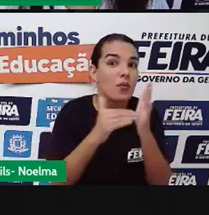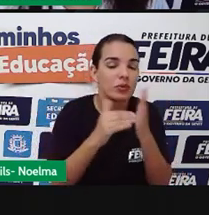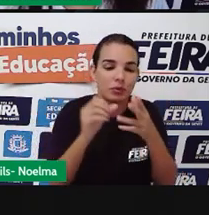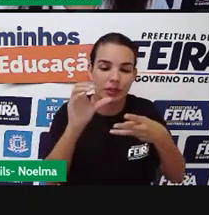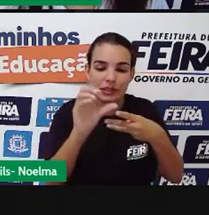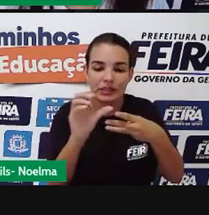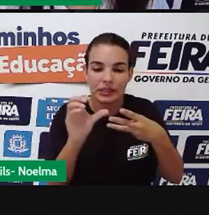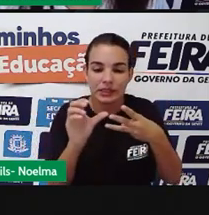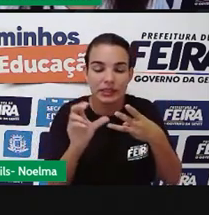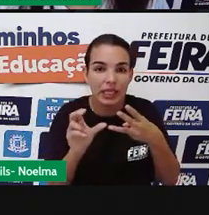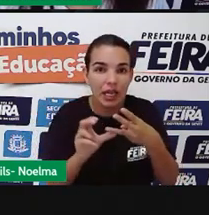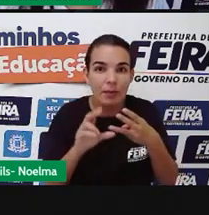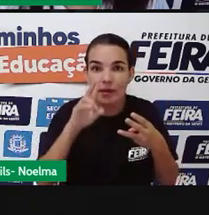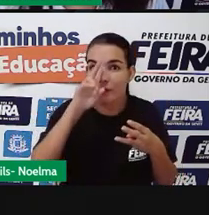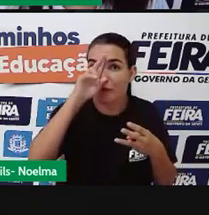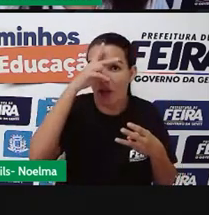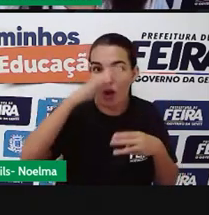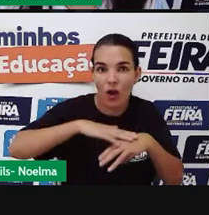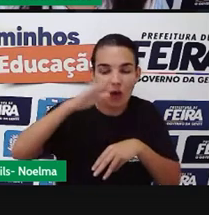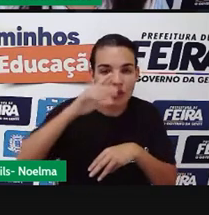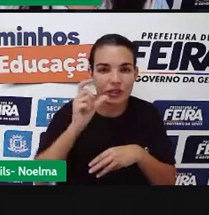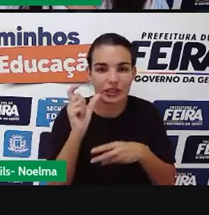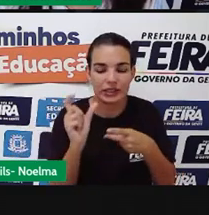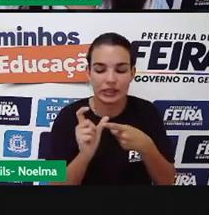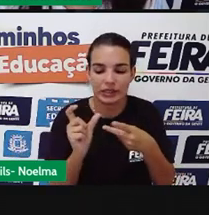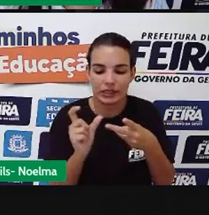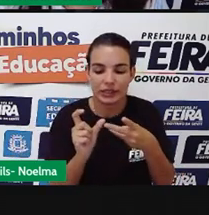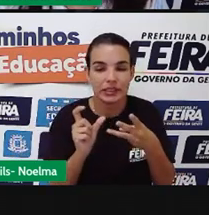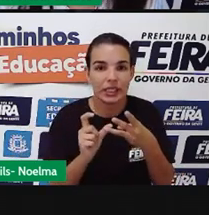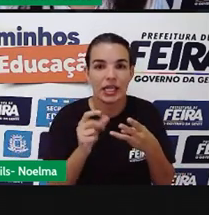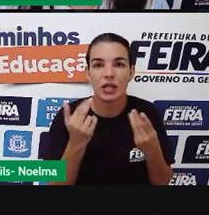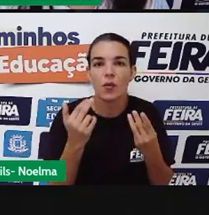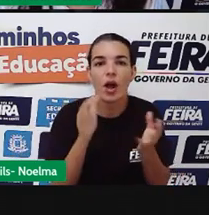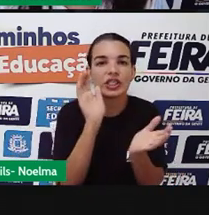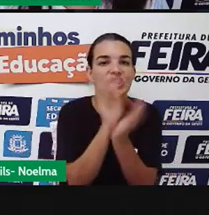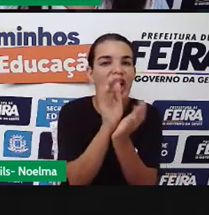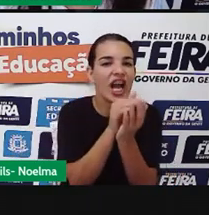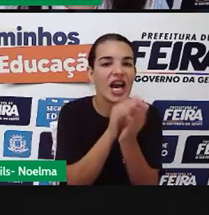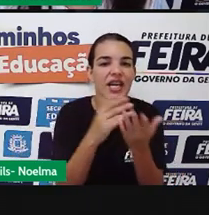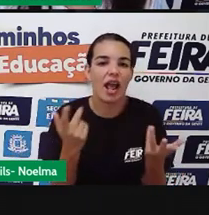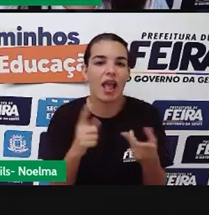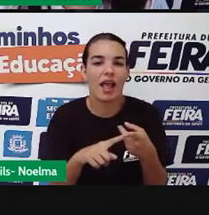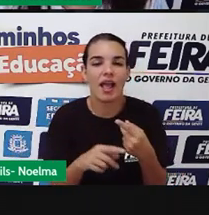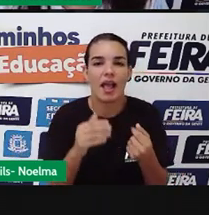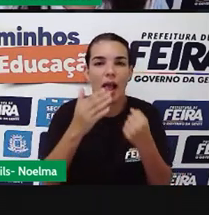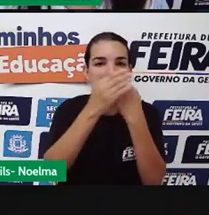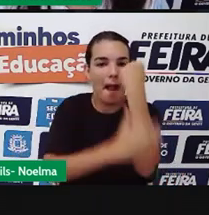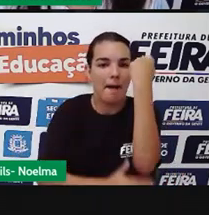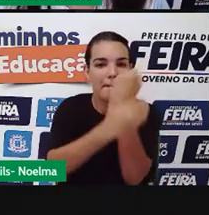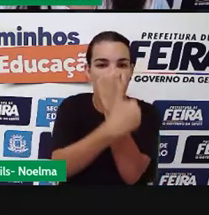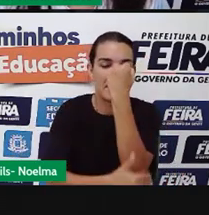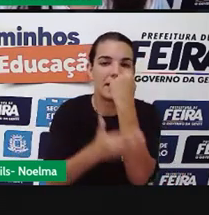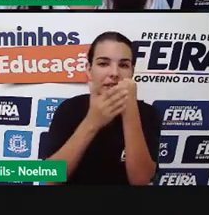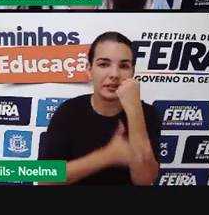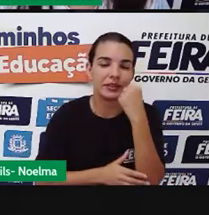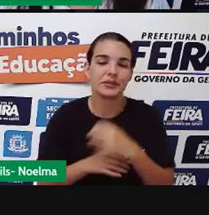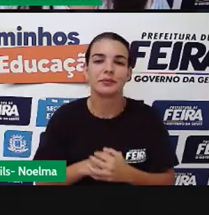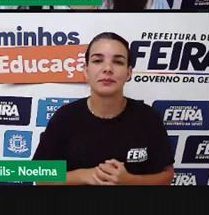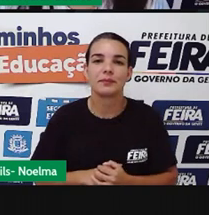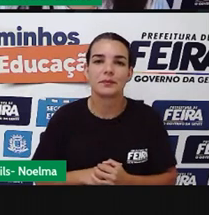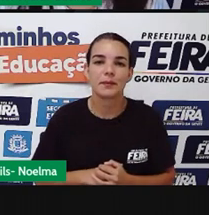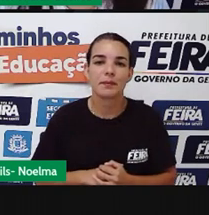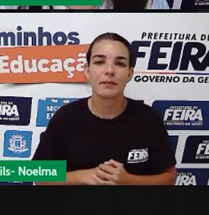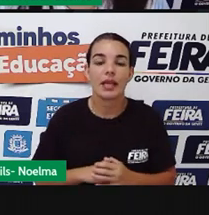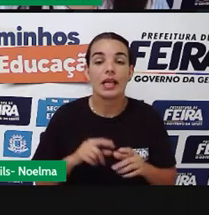ela é tônica, a última sílaba ela é a mais forte, como é o caso de jacaré, pinguim, abacaxi. Ela vai